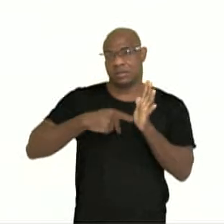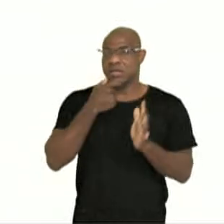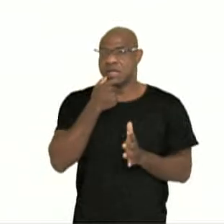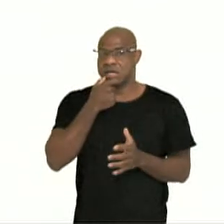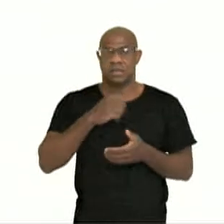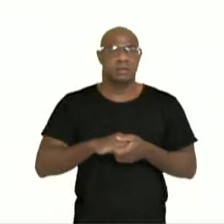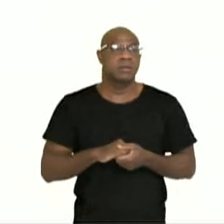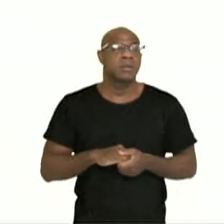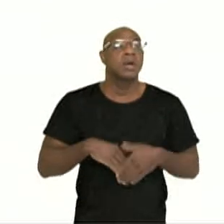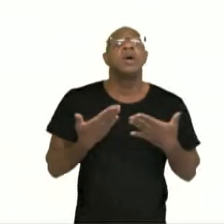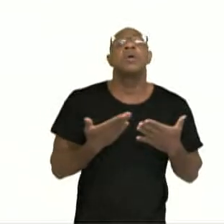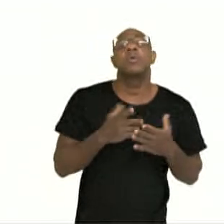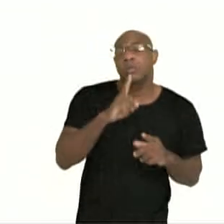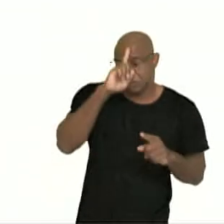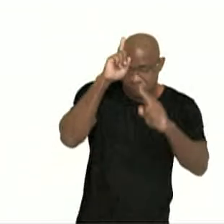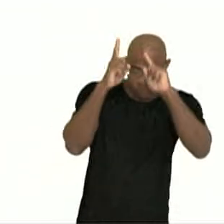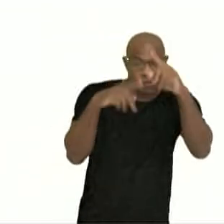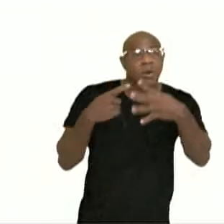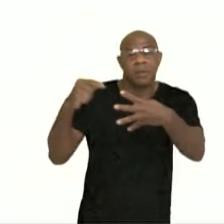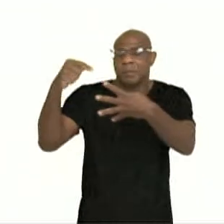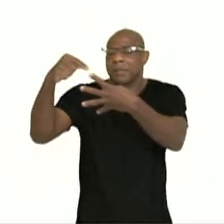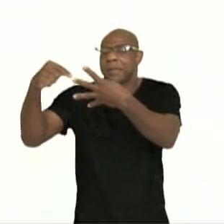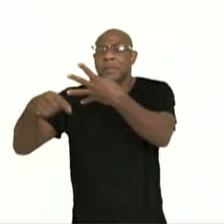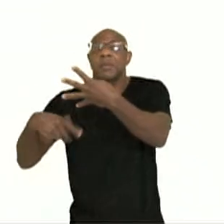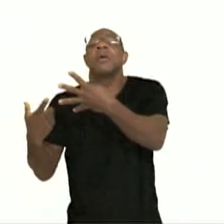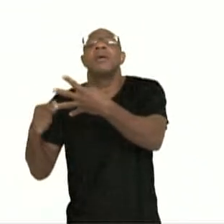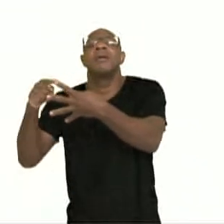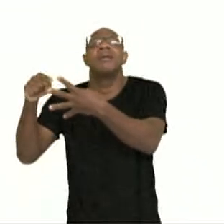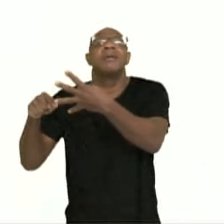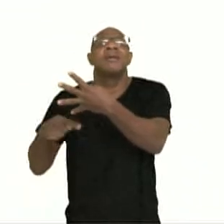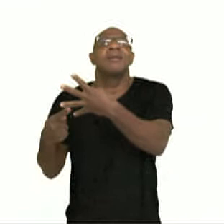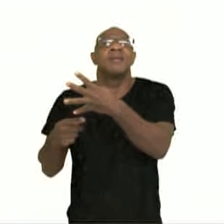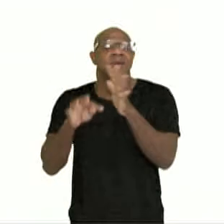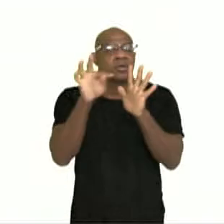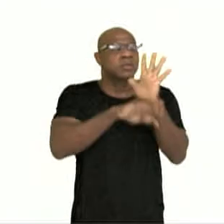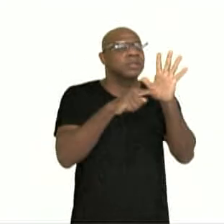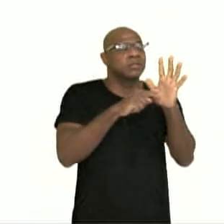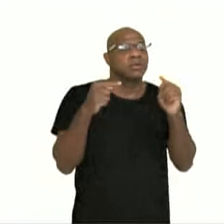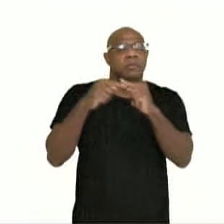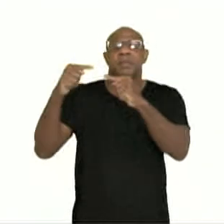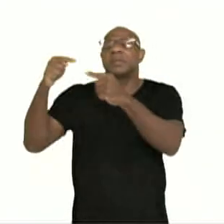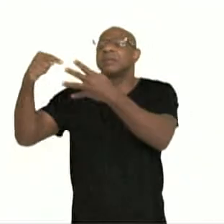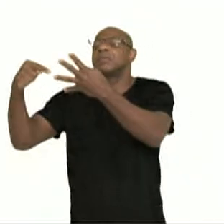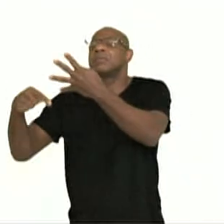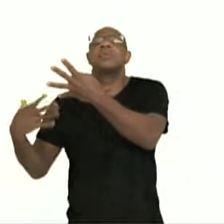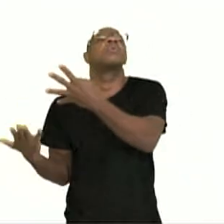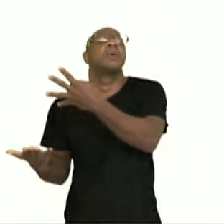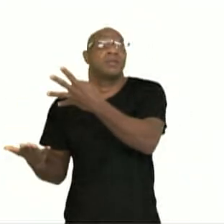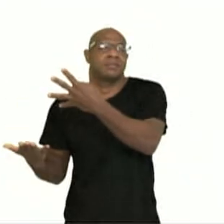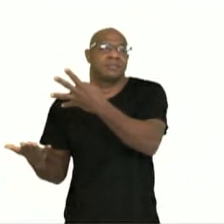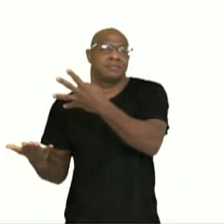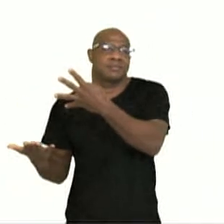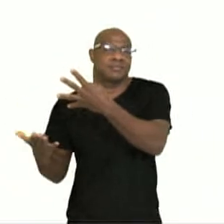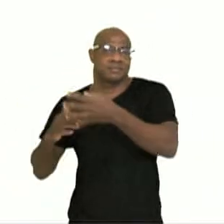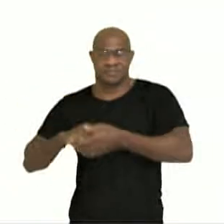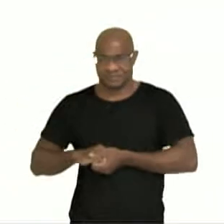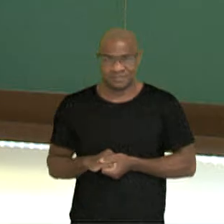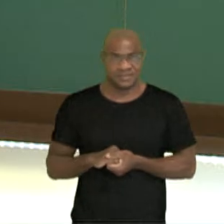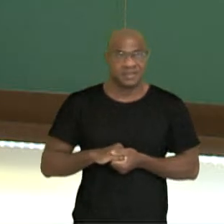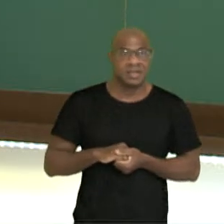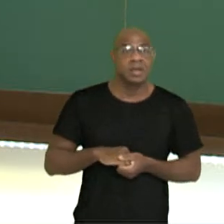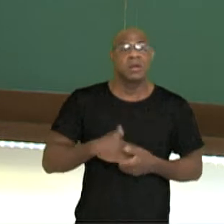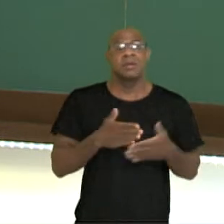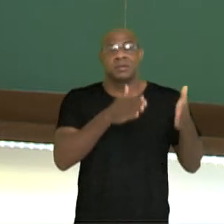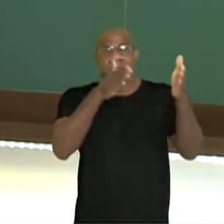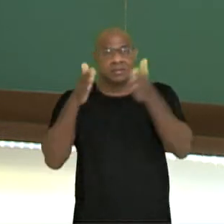de que invenção ela está falando aqui? Do telefone, da internet, eletricidade ou micro-ondas? Né? Ou mesmo